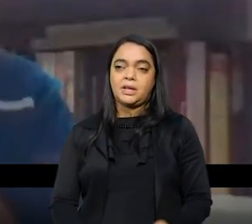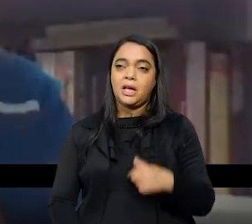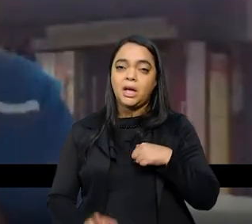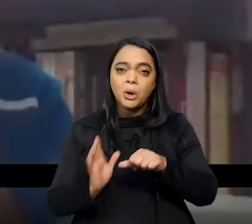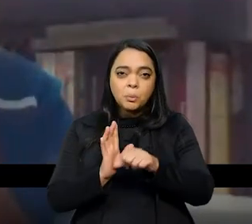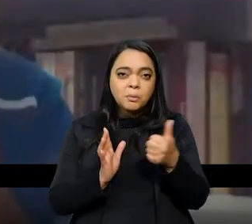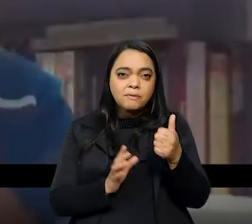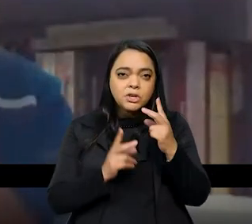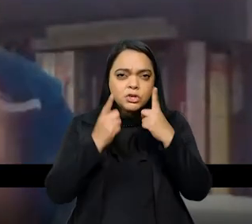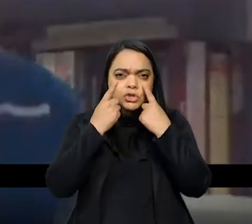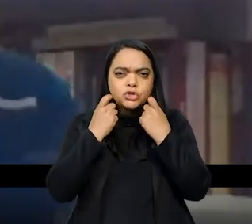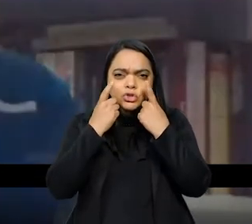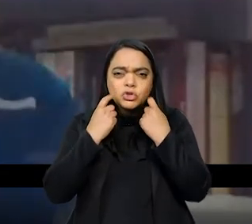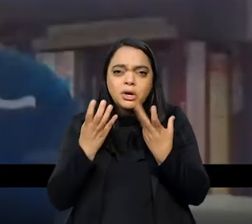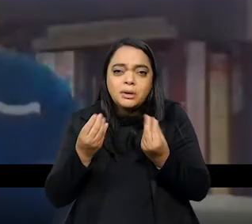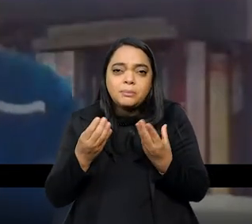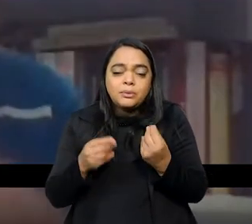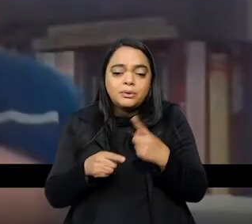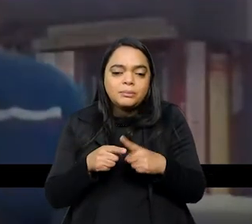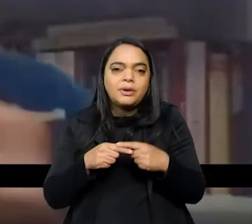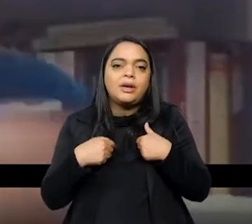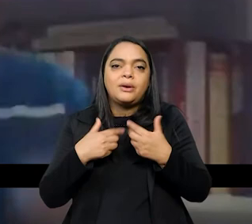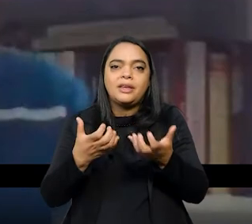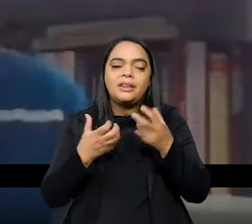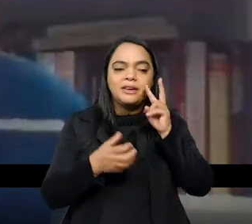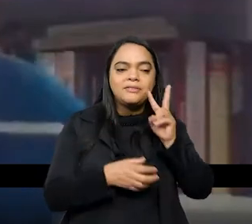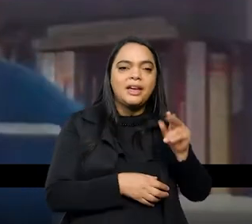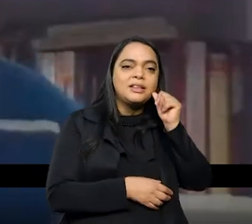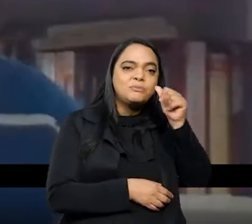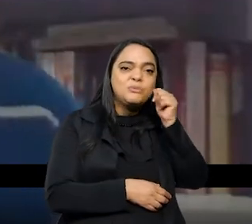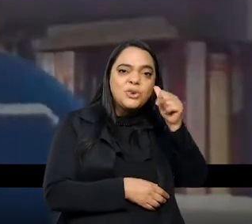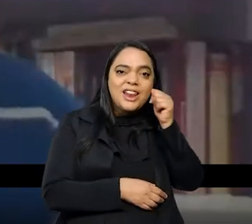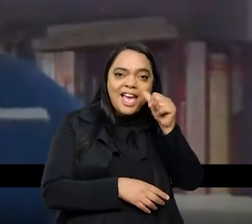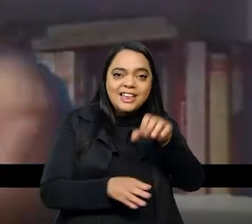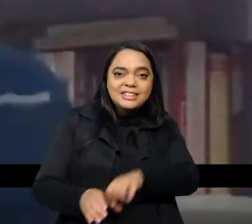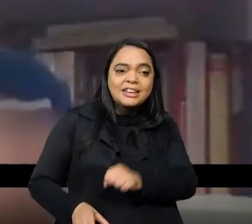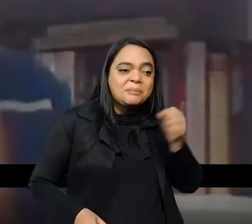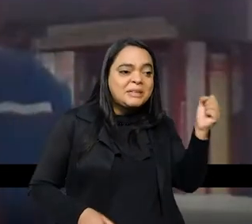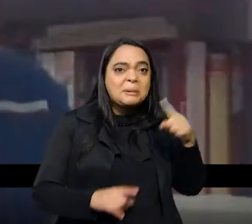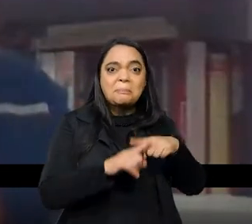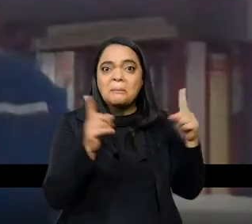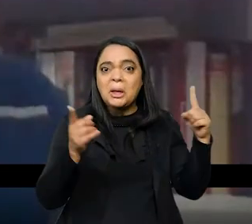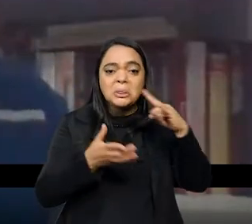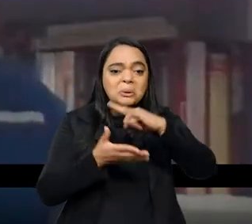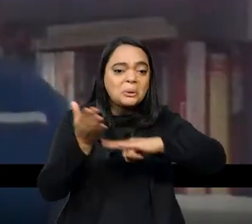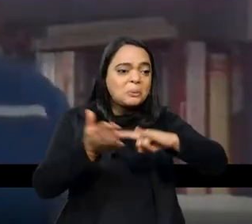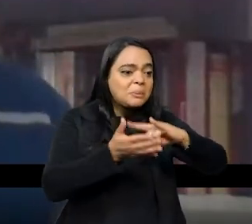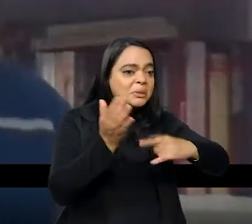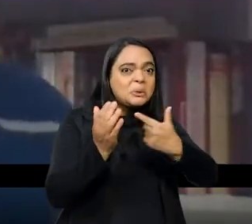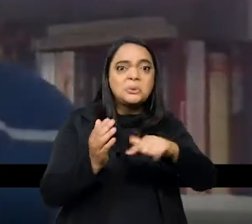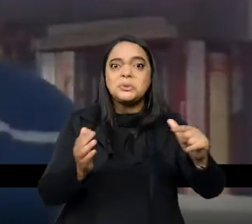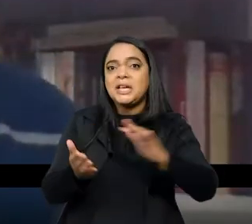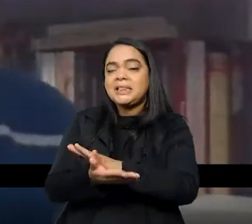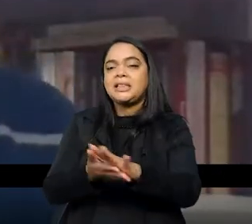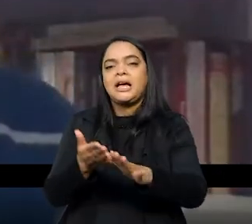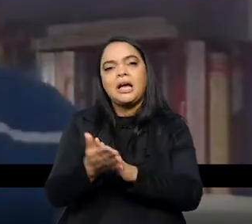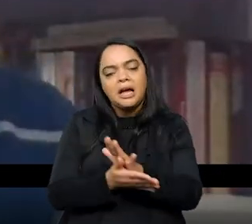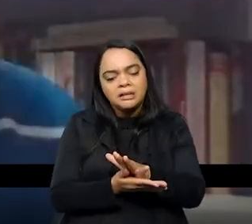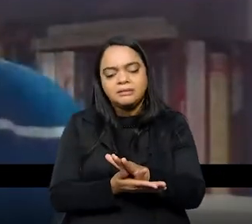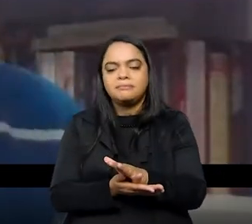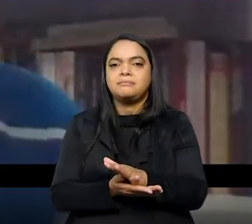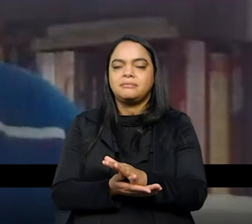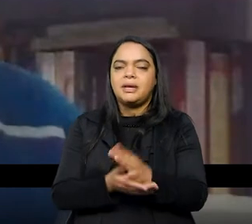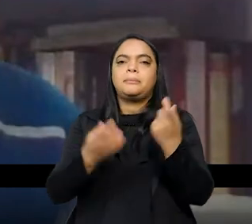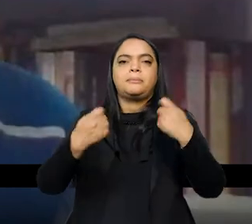no processo da independência, mas elas se esconderam dos meus documentos. Mas eu ainda é uma coisa que tem que ser